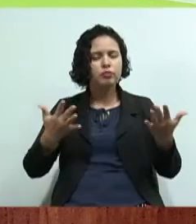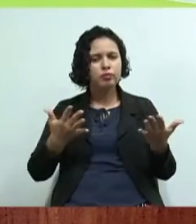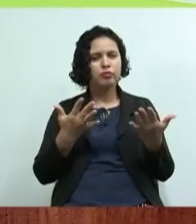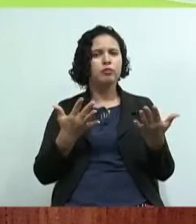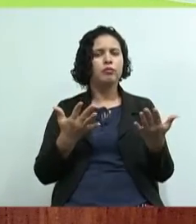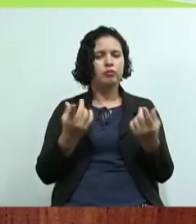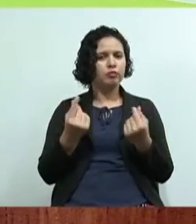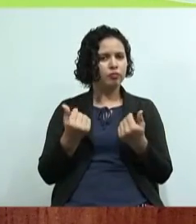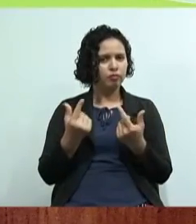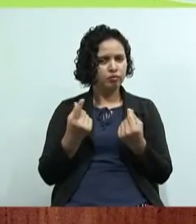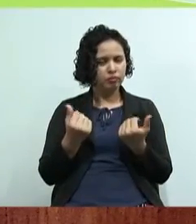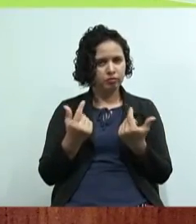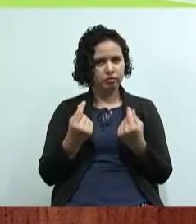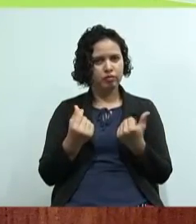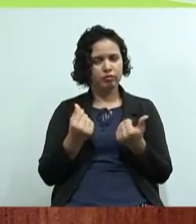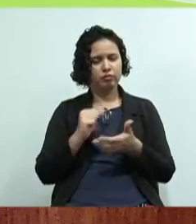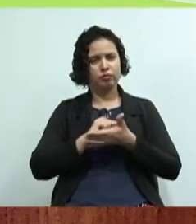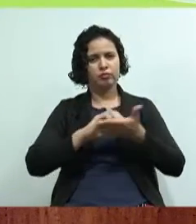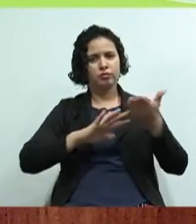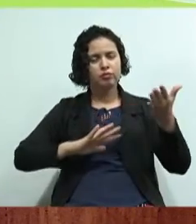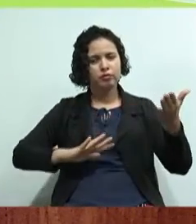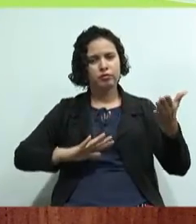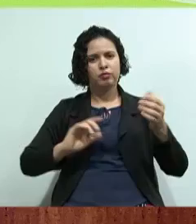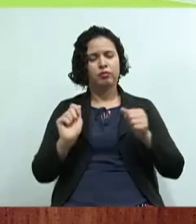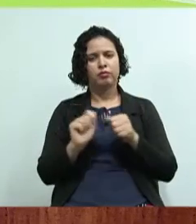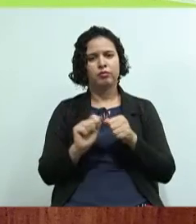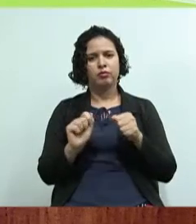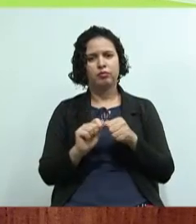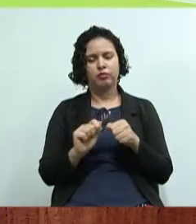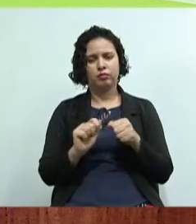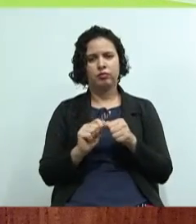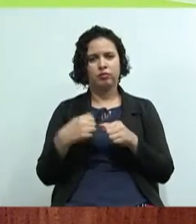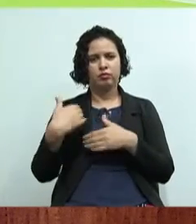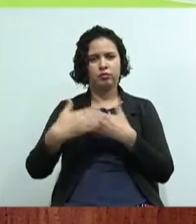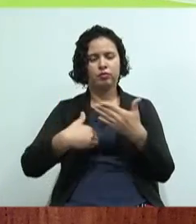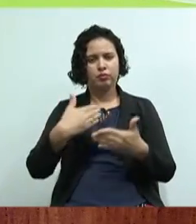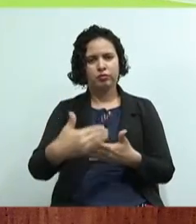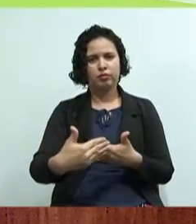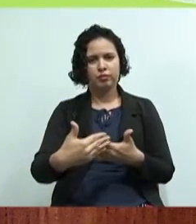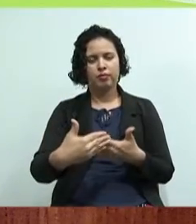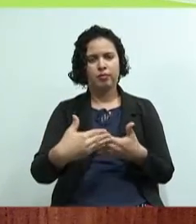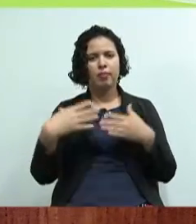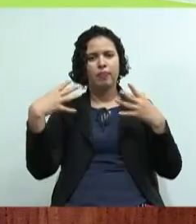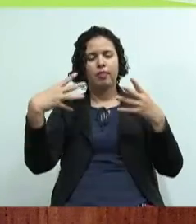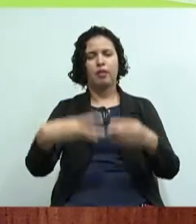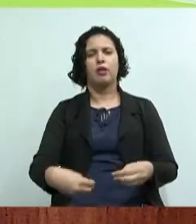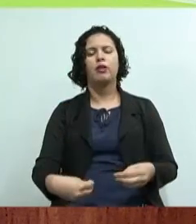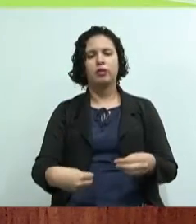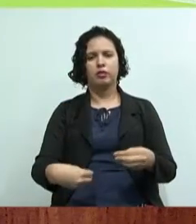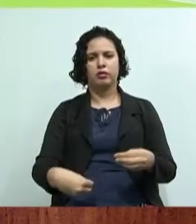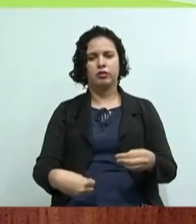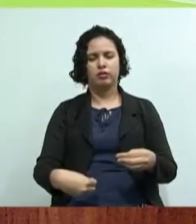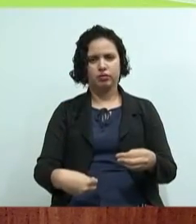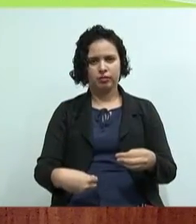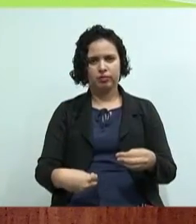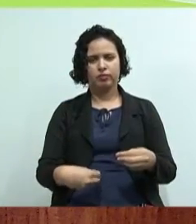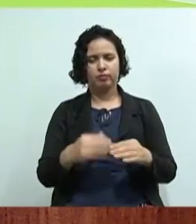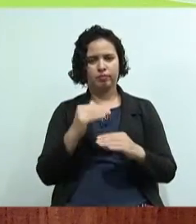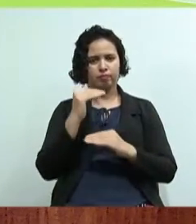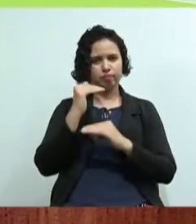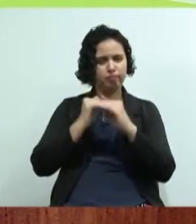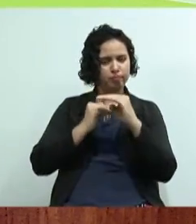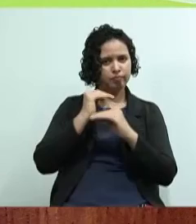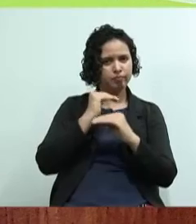os rendimentos a partir daquela atividade que você está desenvolvendo entre todos os cooperados de forma igualitária, é